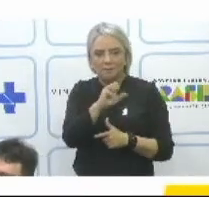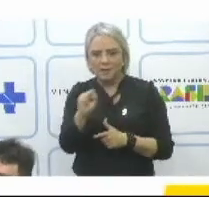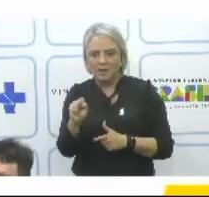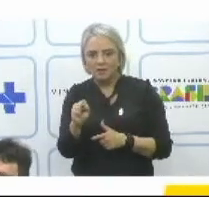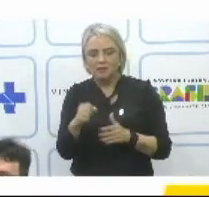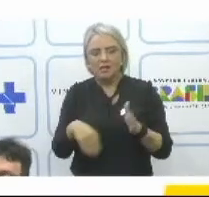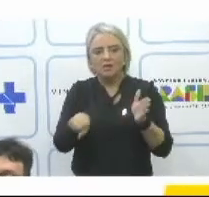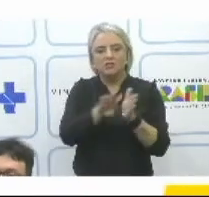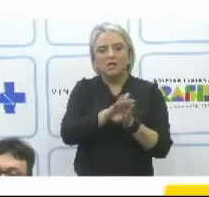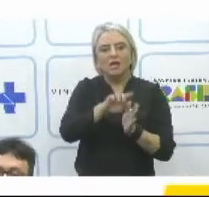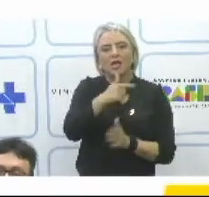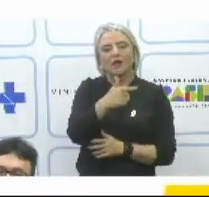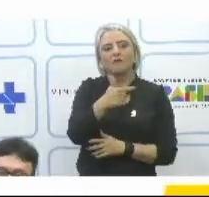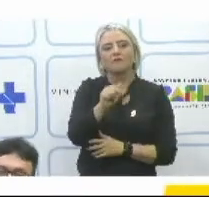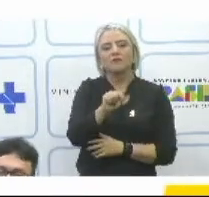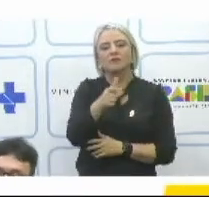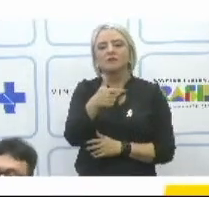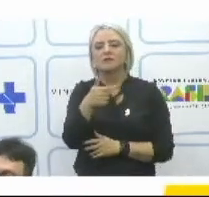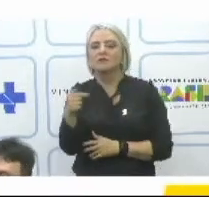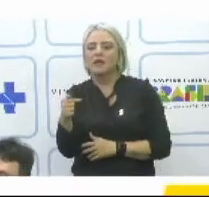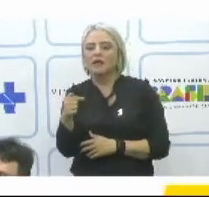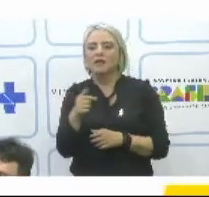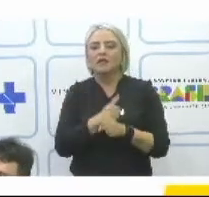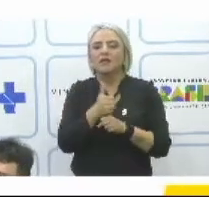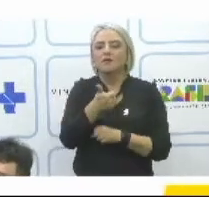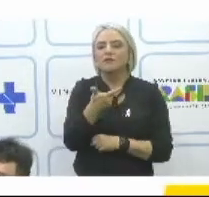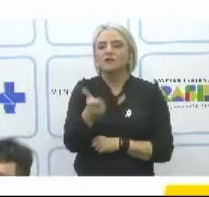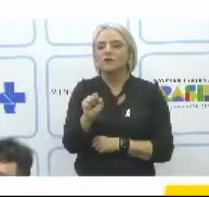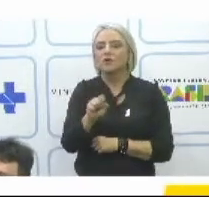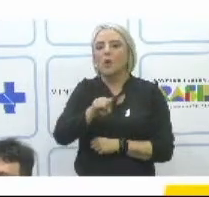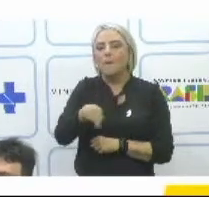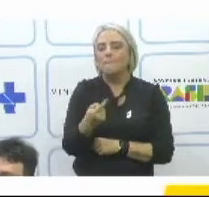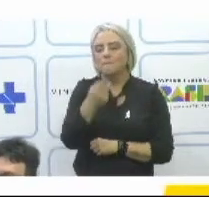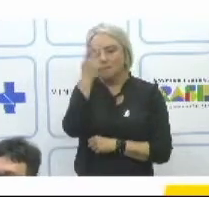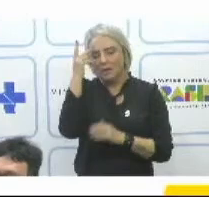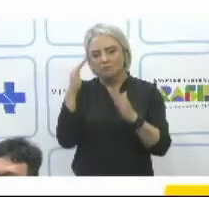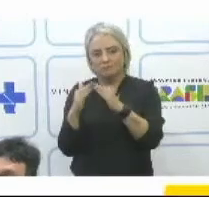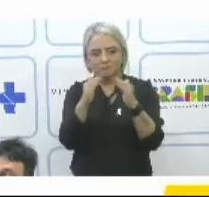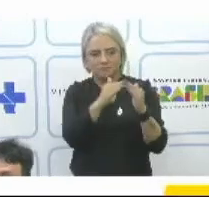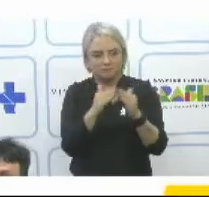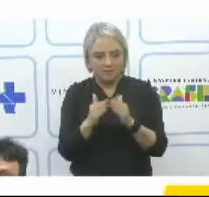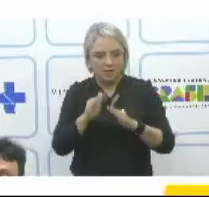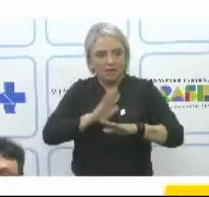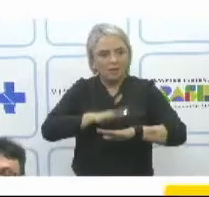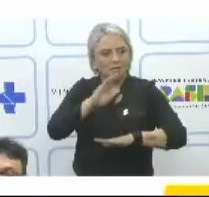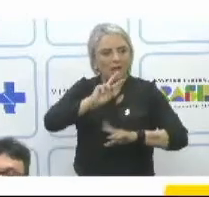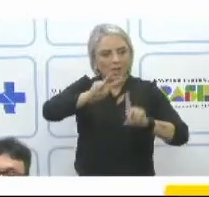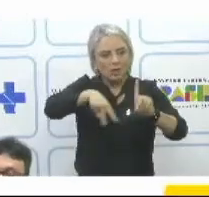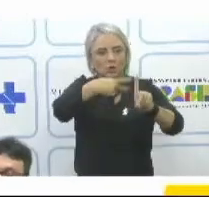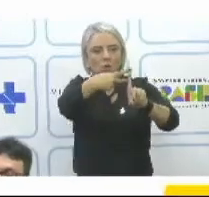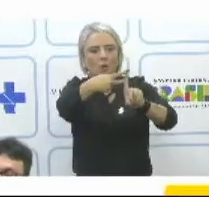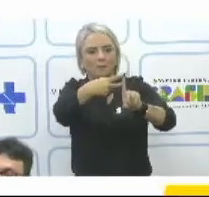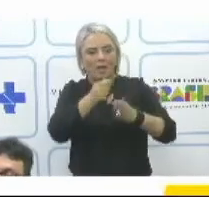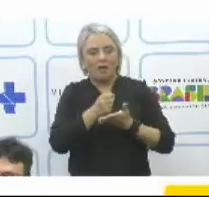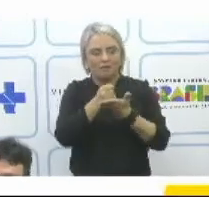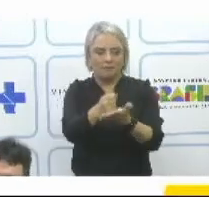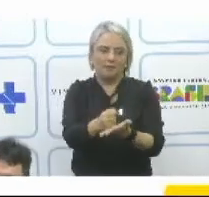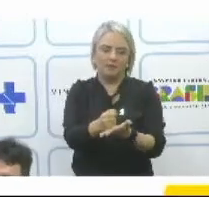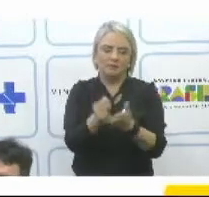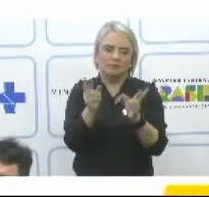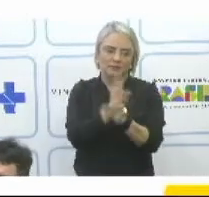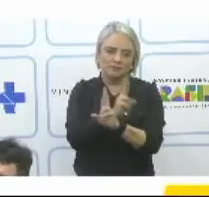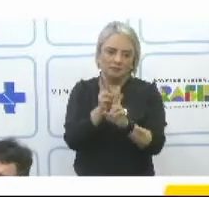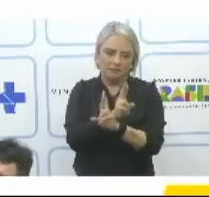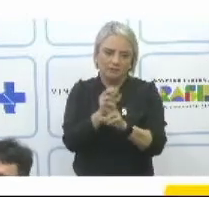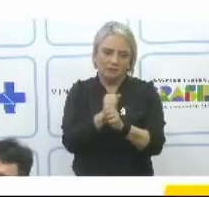chegar a 2027 com 28 procedimentos para cada 1.000 habitantes. Né? Então a gente quer mais do que dobrar essa oferta em